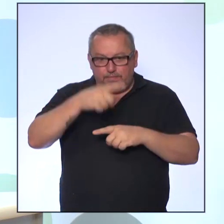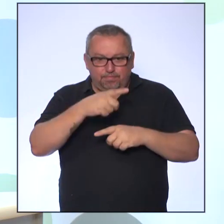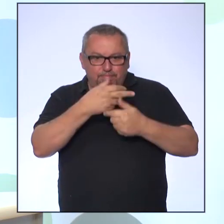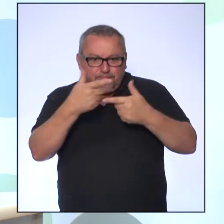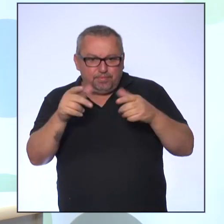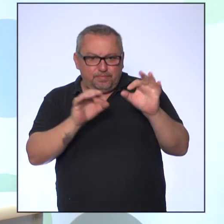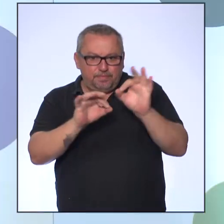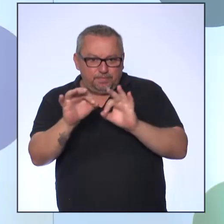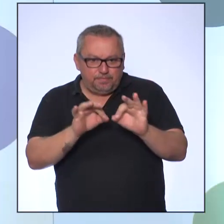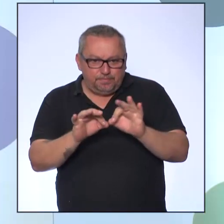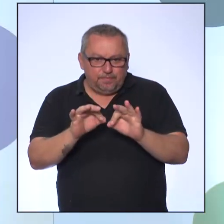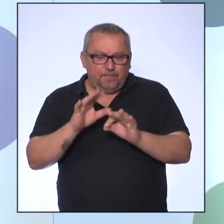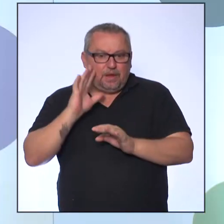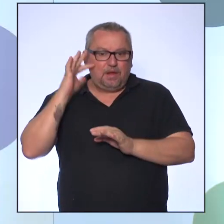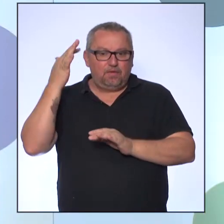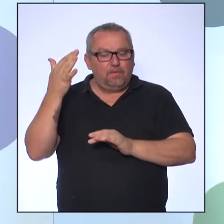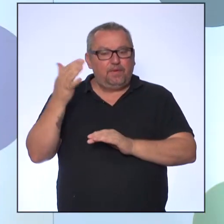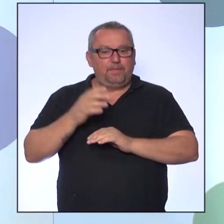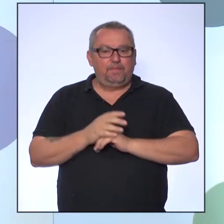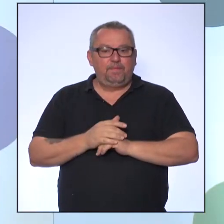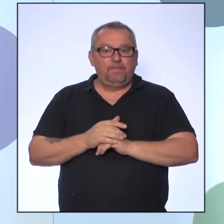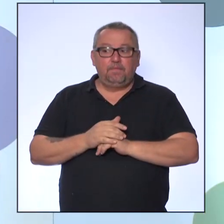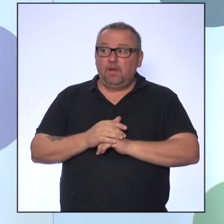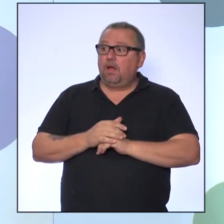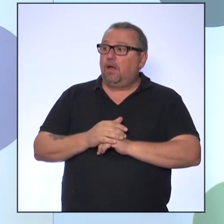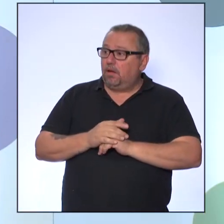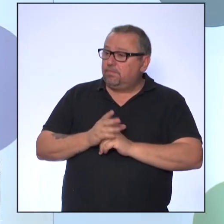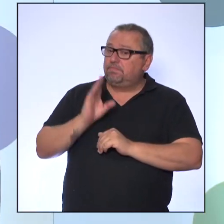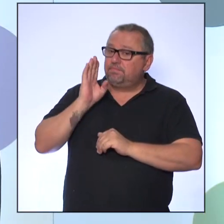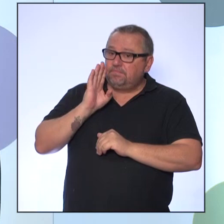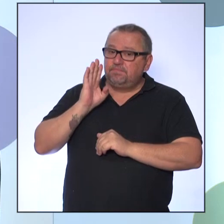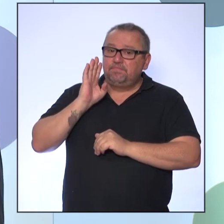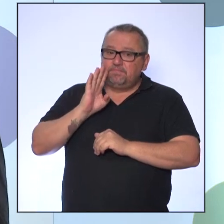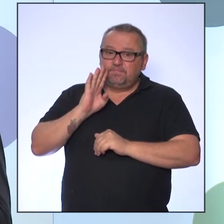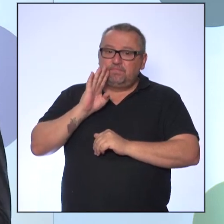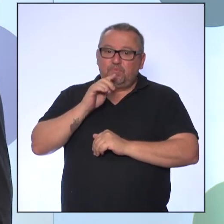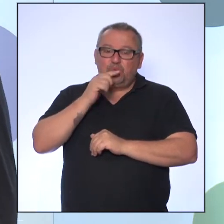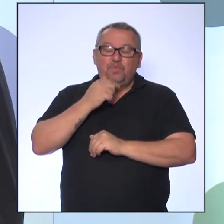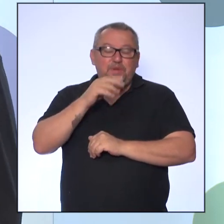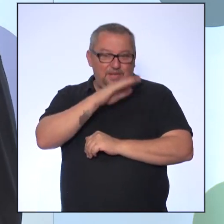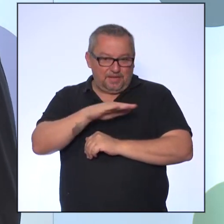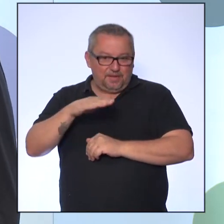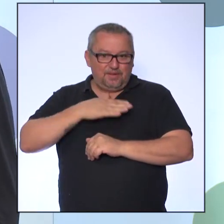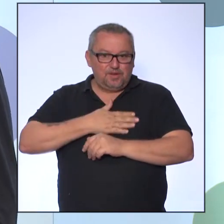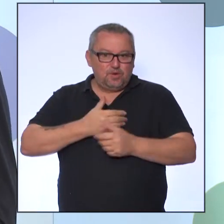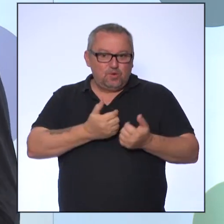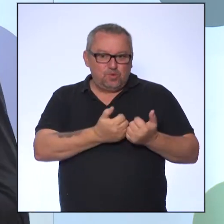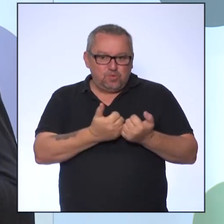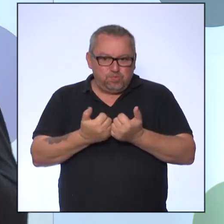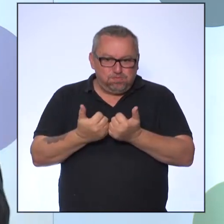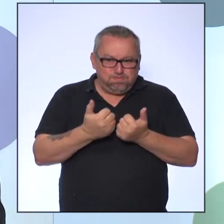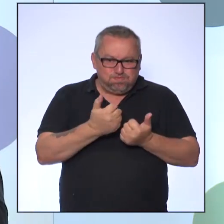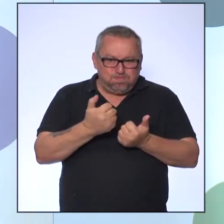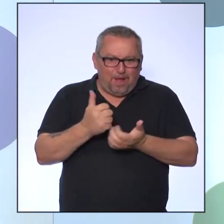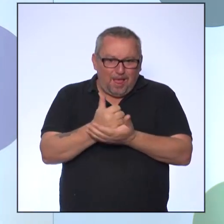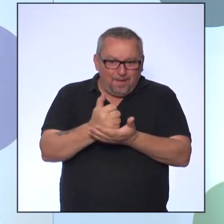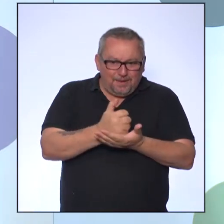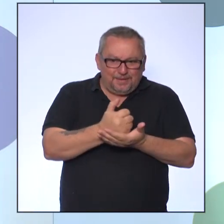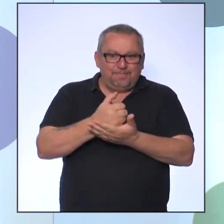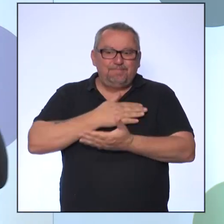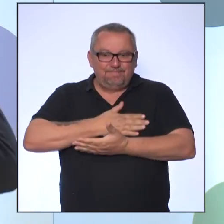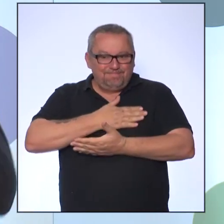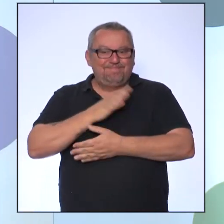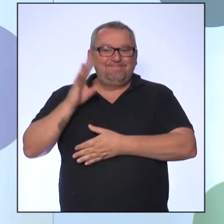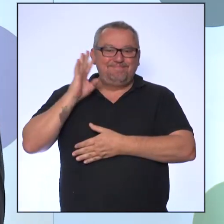Hum. comandos para poder resolver isso, né? Ah, muito bom. Eu acho que para molecada que gosta de games, né, que um dia, Aham. eu acho que, não